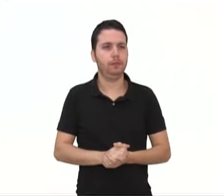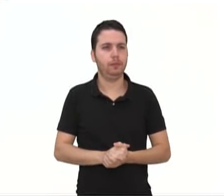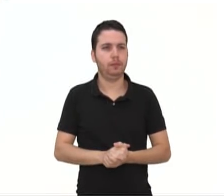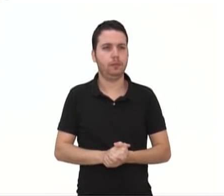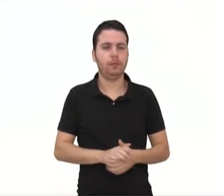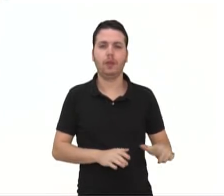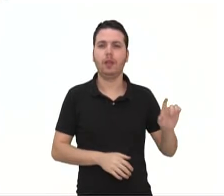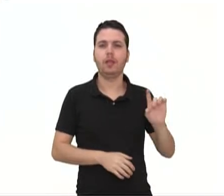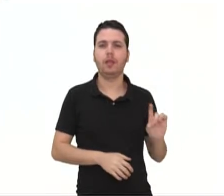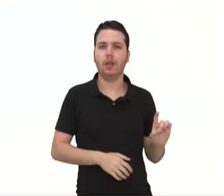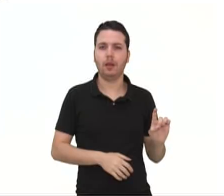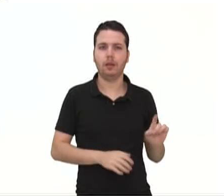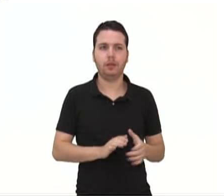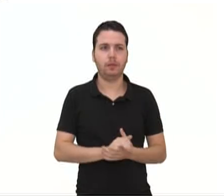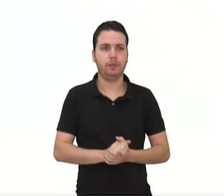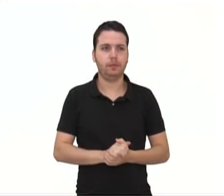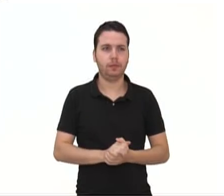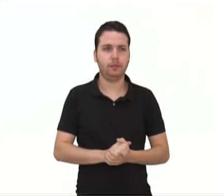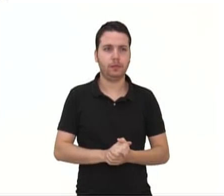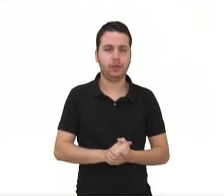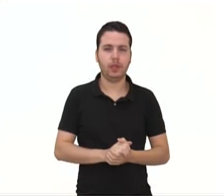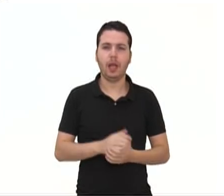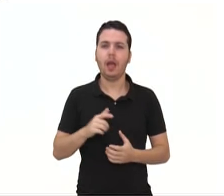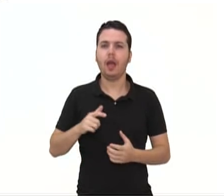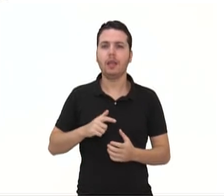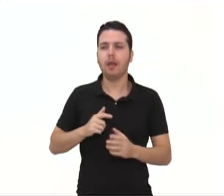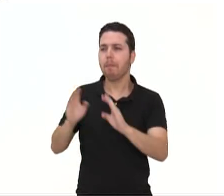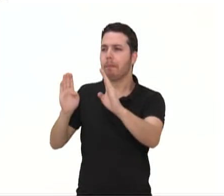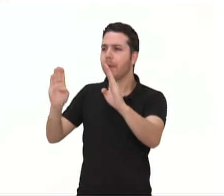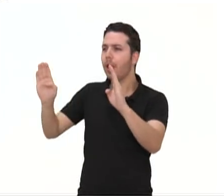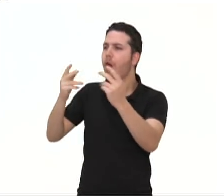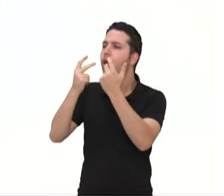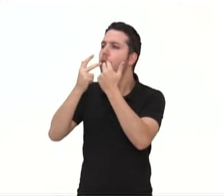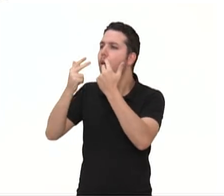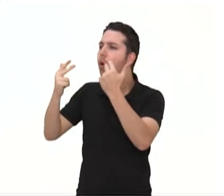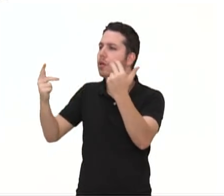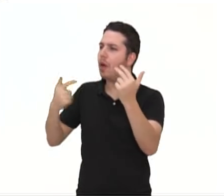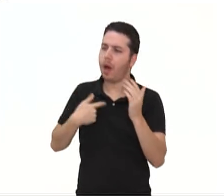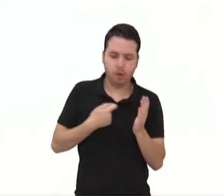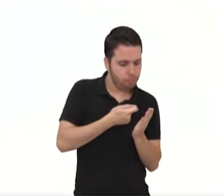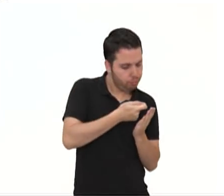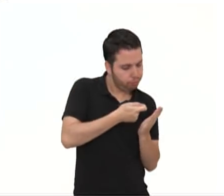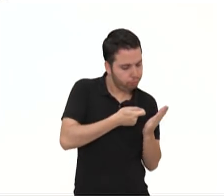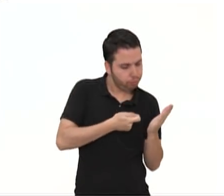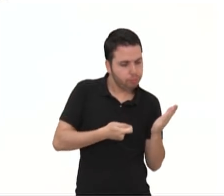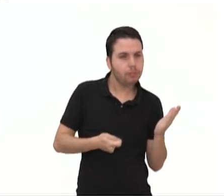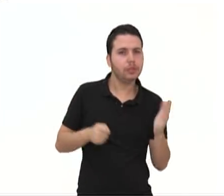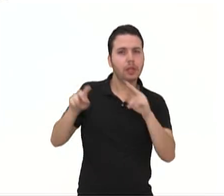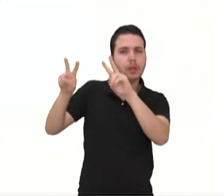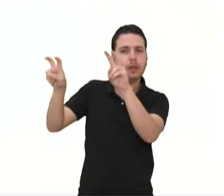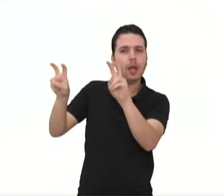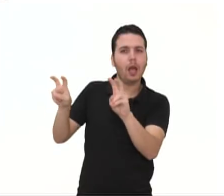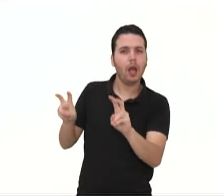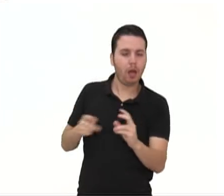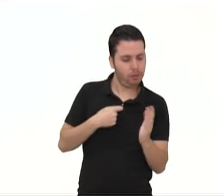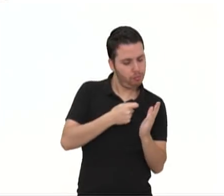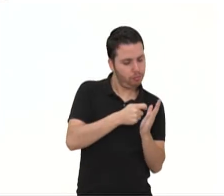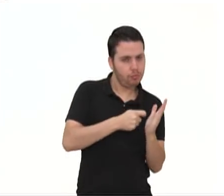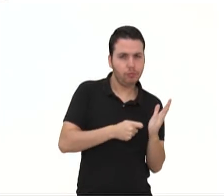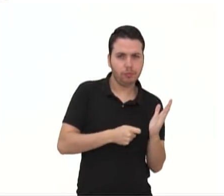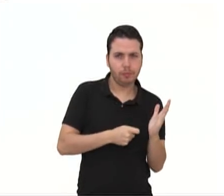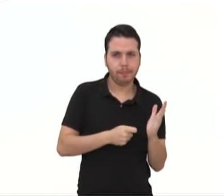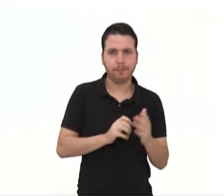Letra D. Escrever sobre as notícias da época? Ah, professora, tá